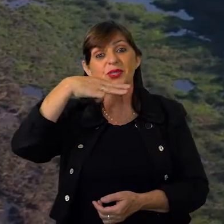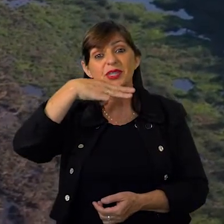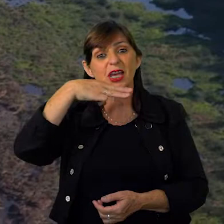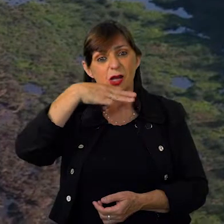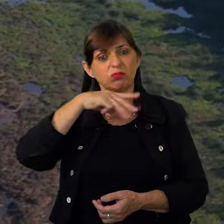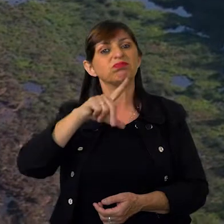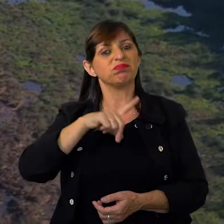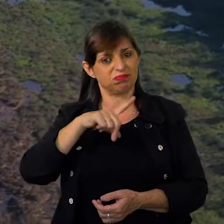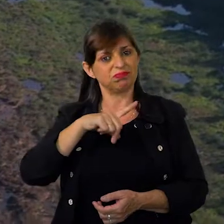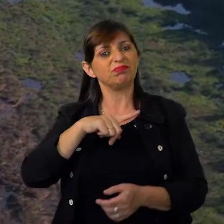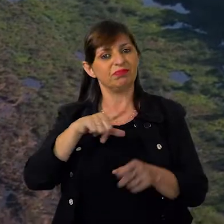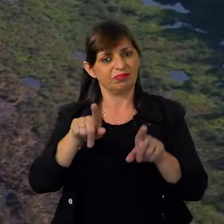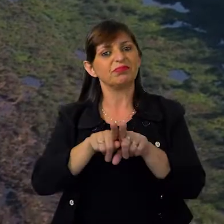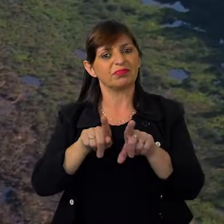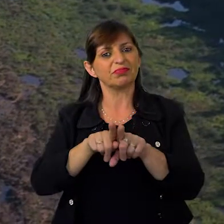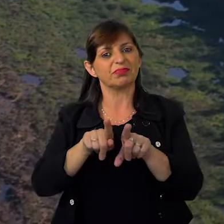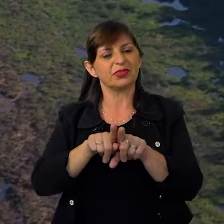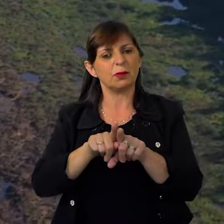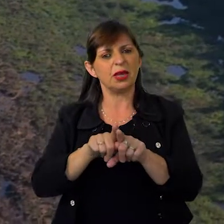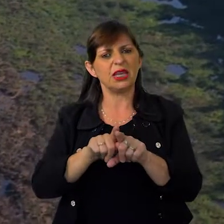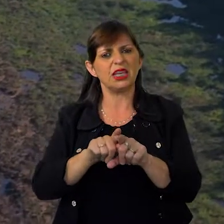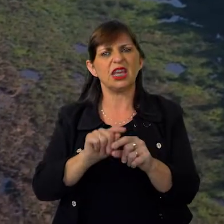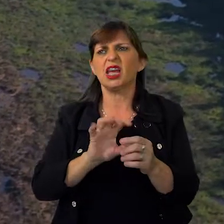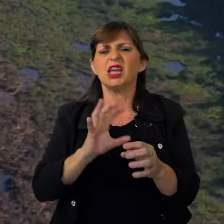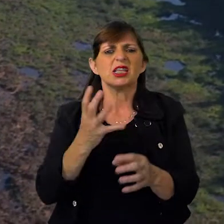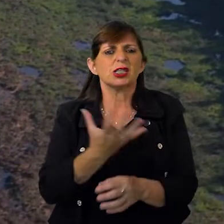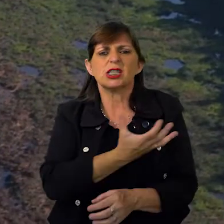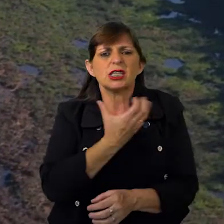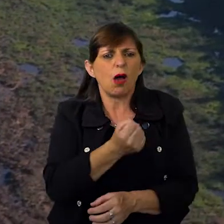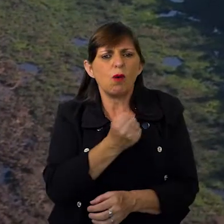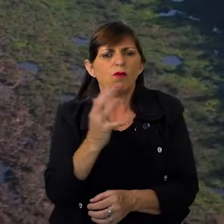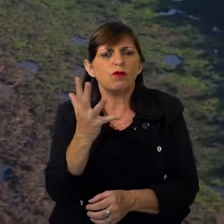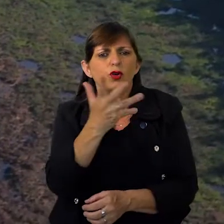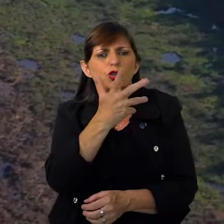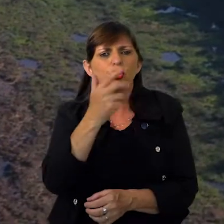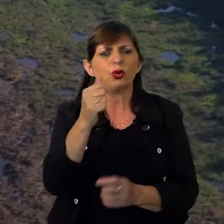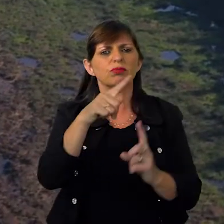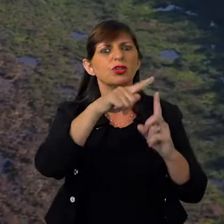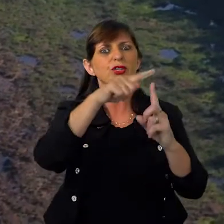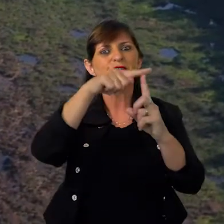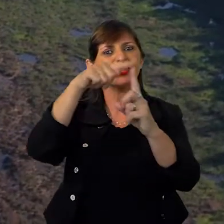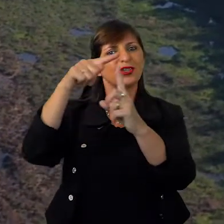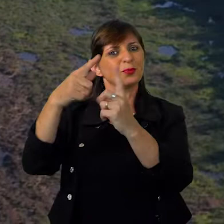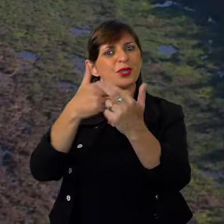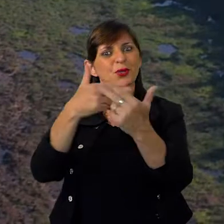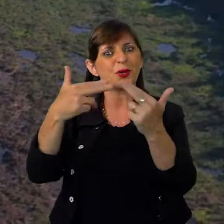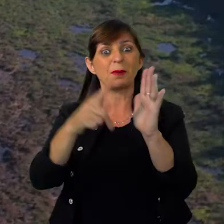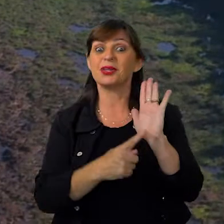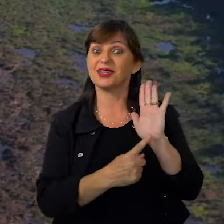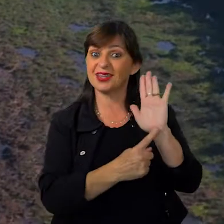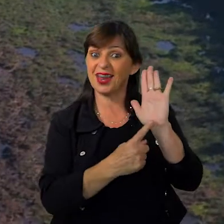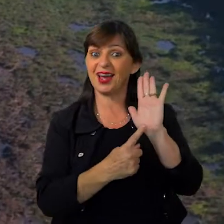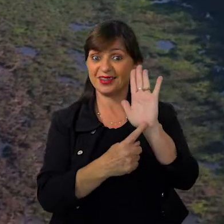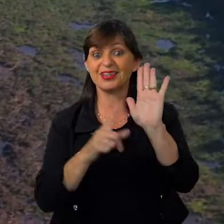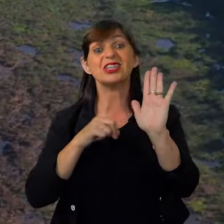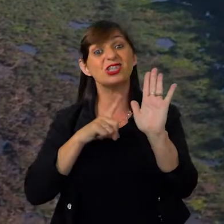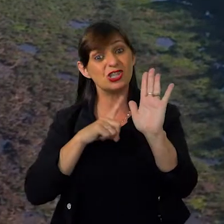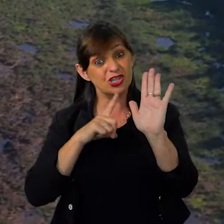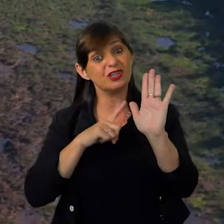tem um museu e resgata todas as espécies e ainda habitam ali e